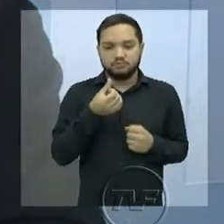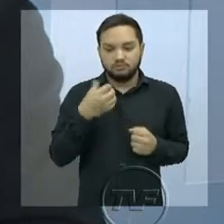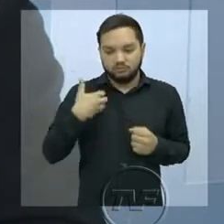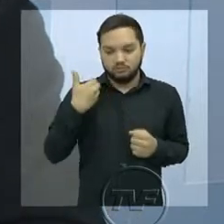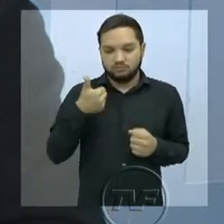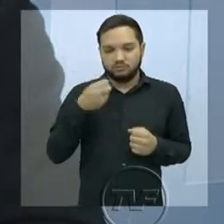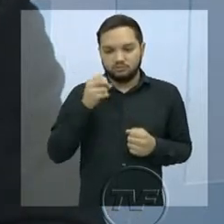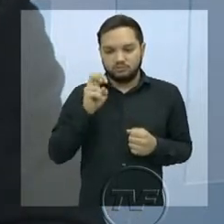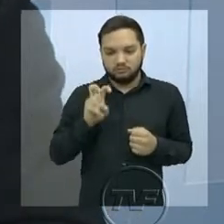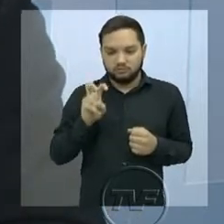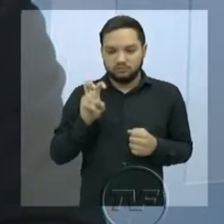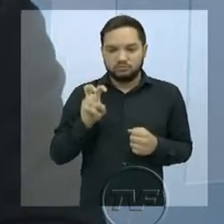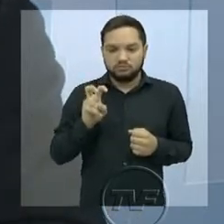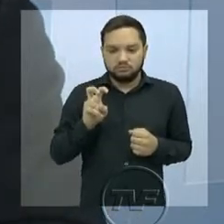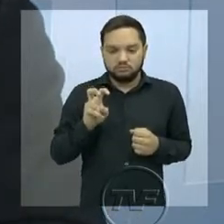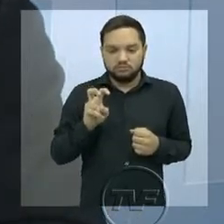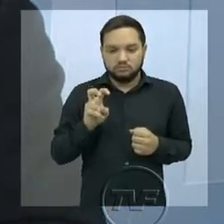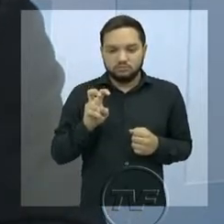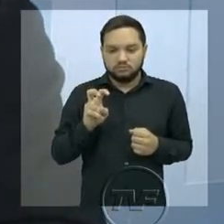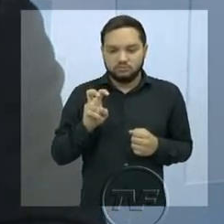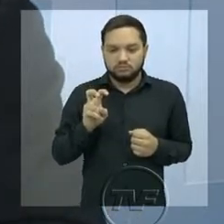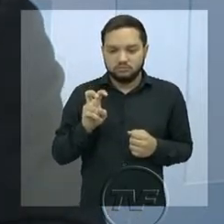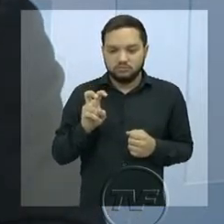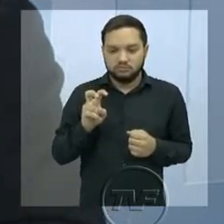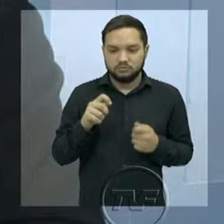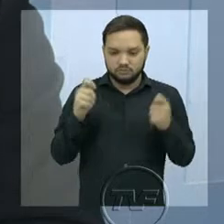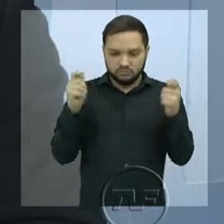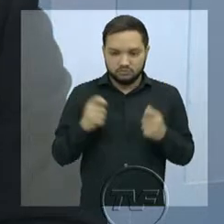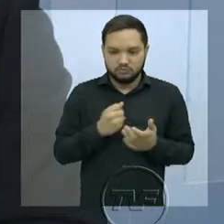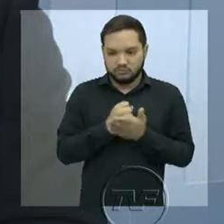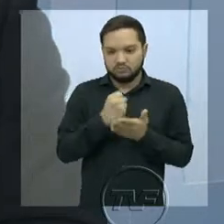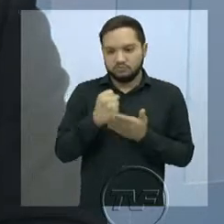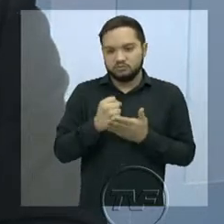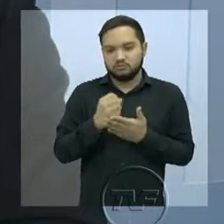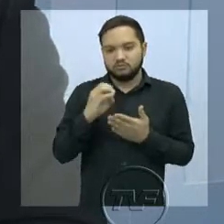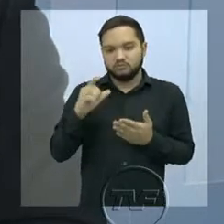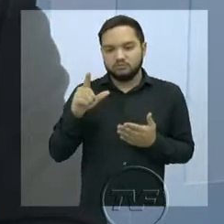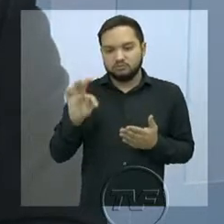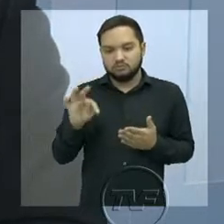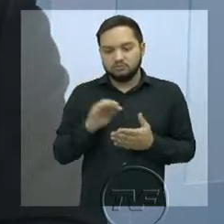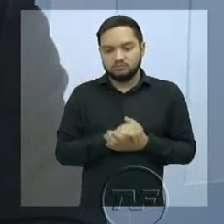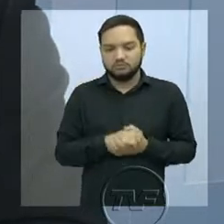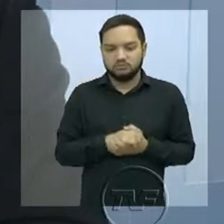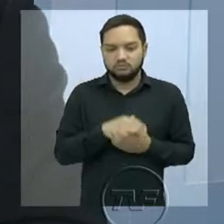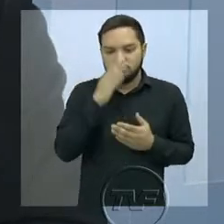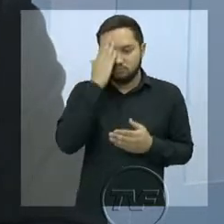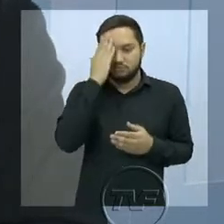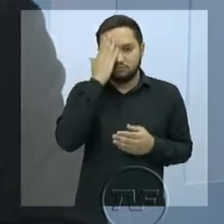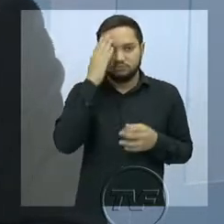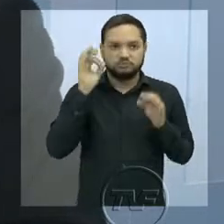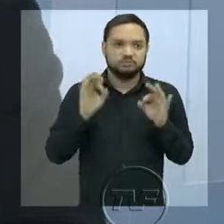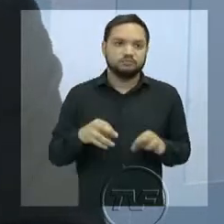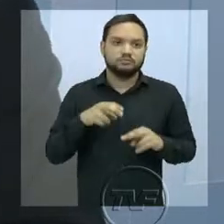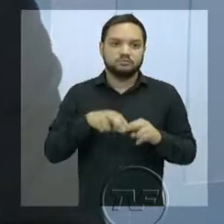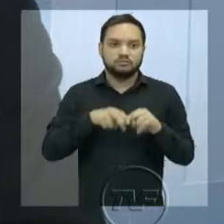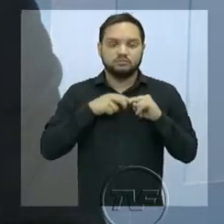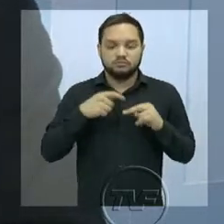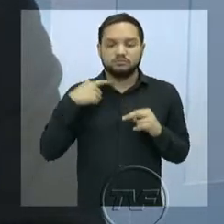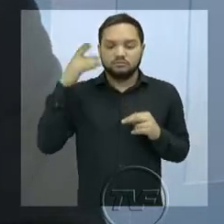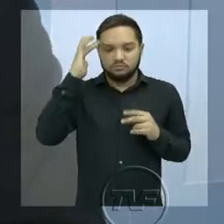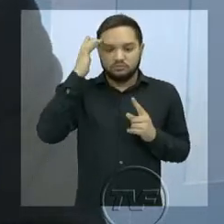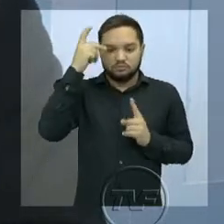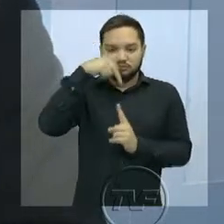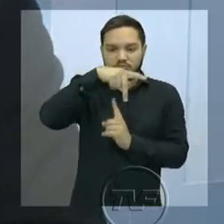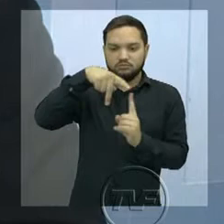anos com tempo hábil de carteira assinada, isso eu não tenho a menor dúvida. Por isso que eu acho que a Previdência